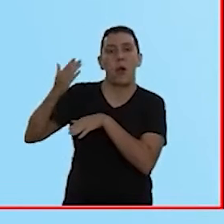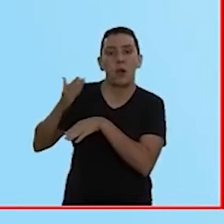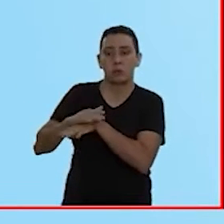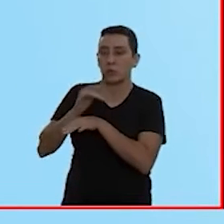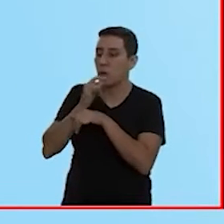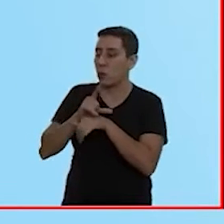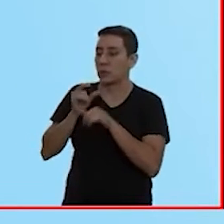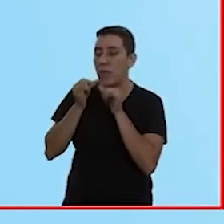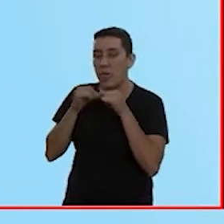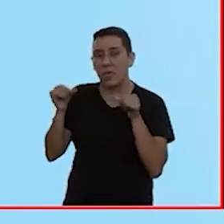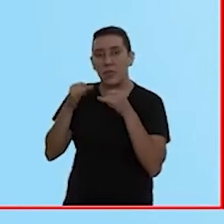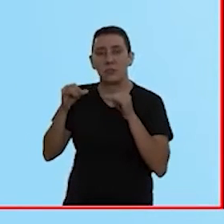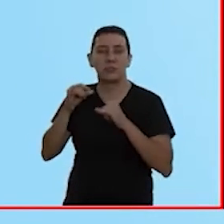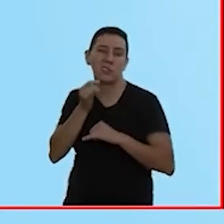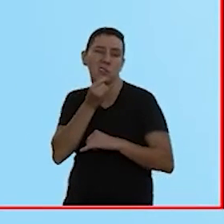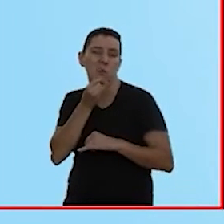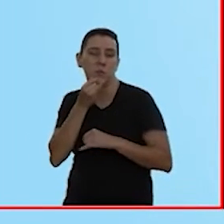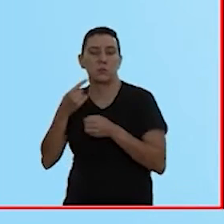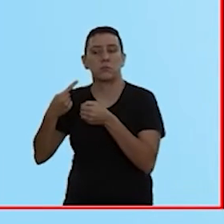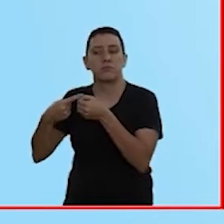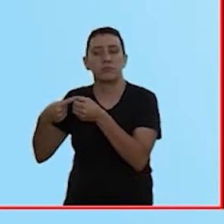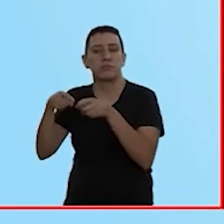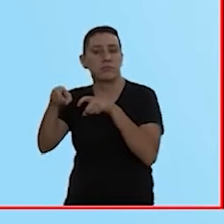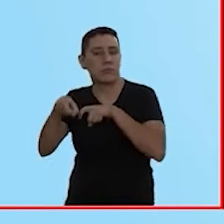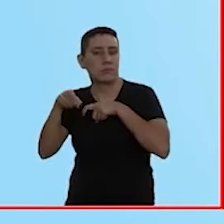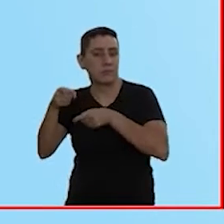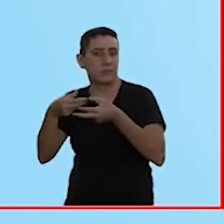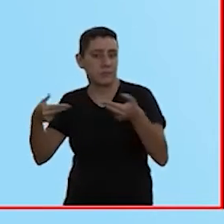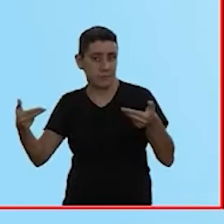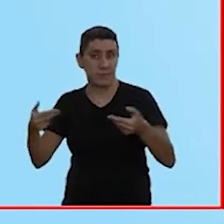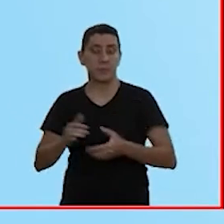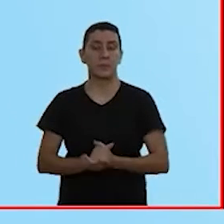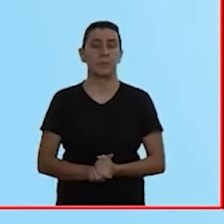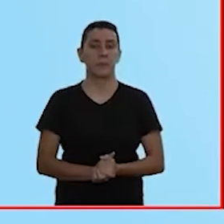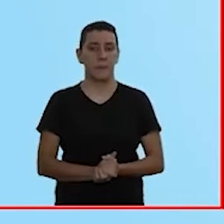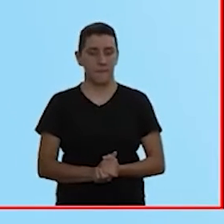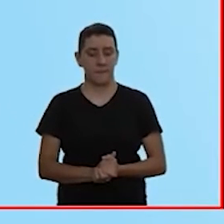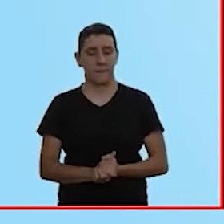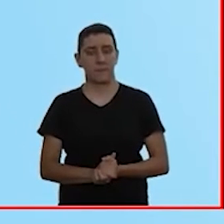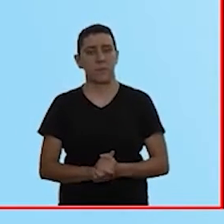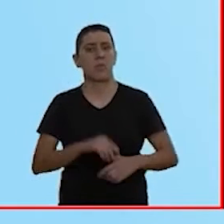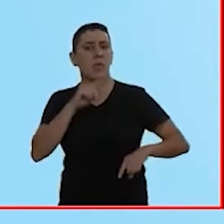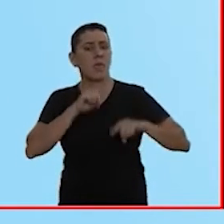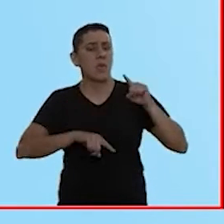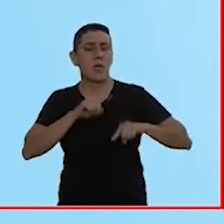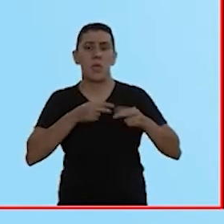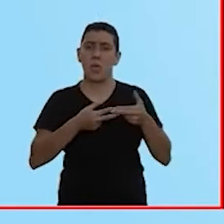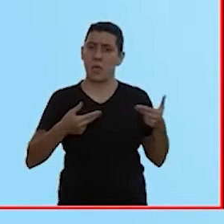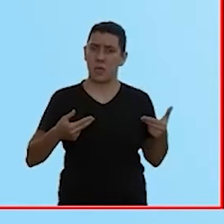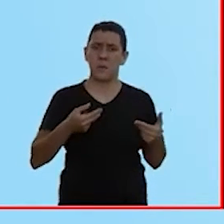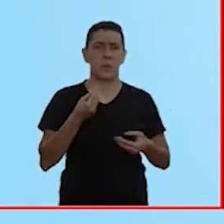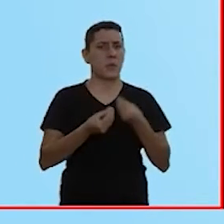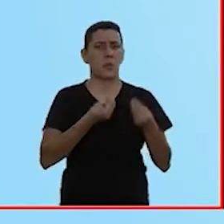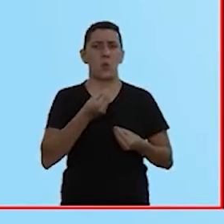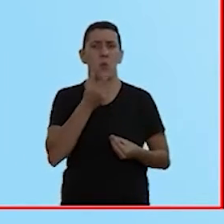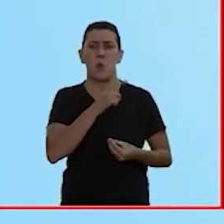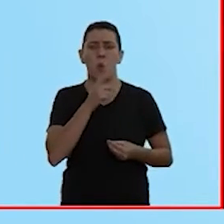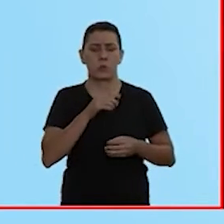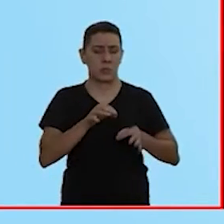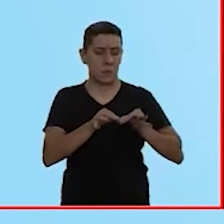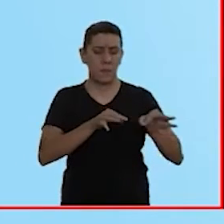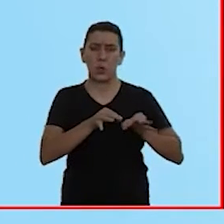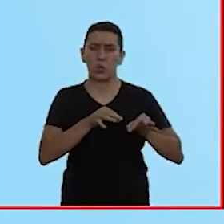atendimento a comunidades em Sistemas isolados também falando um pouco sobre os equipamentos de uma planta solar né